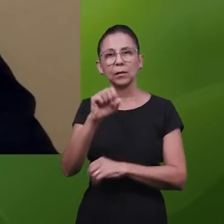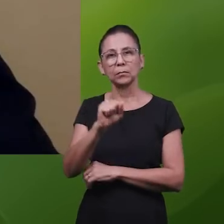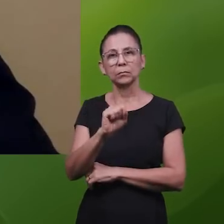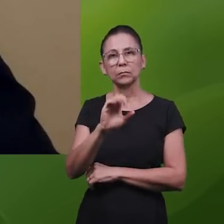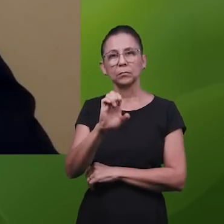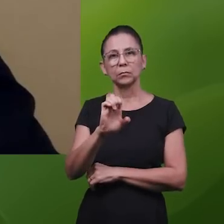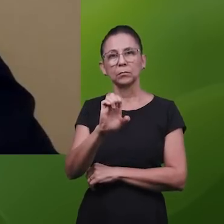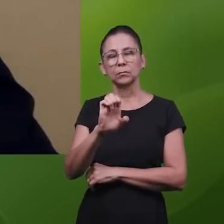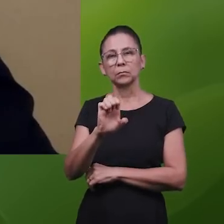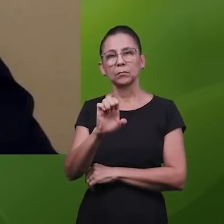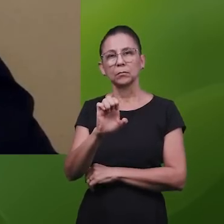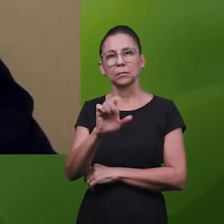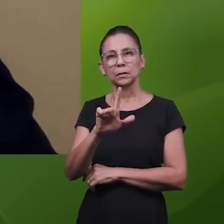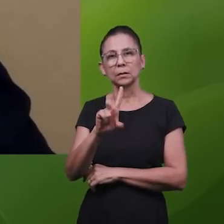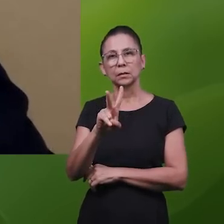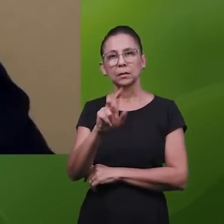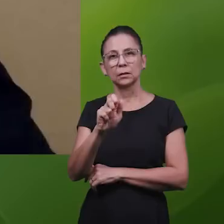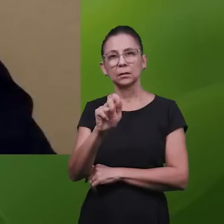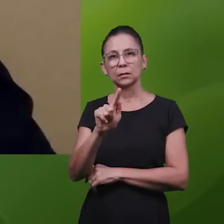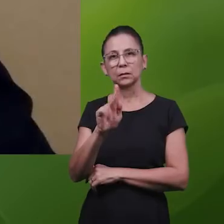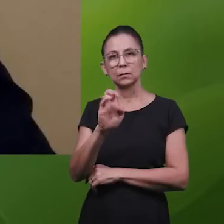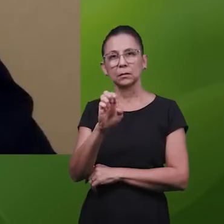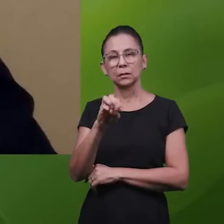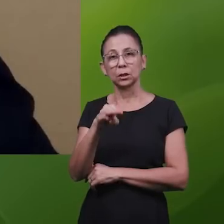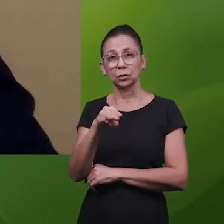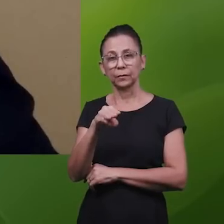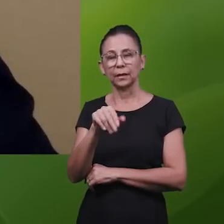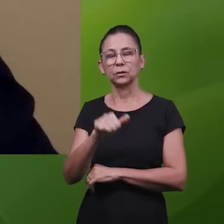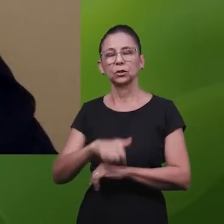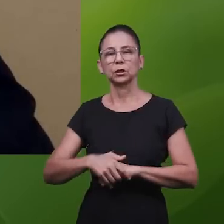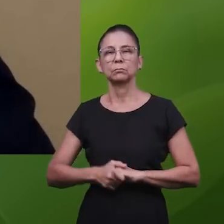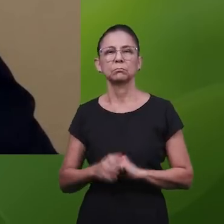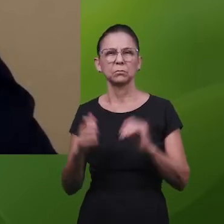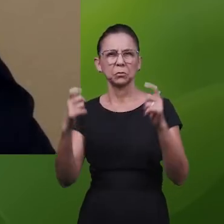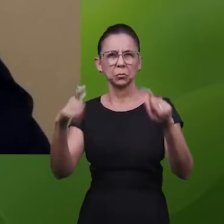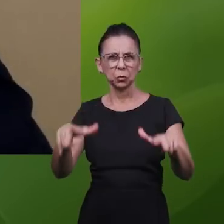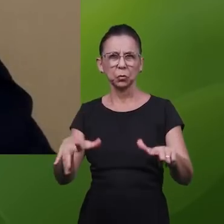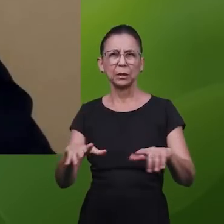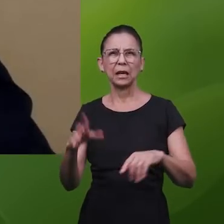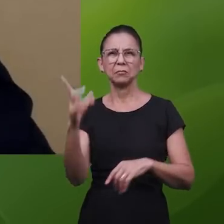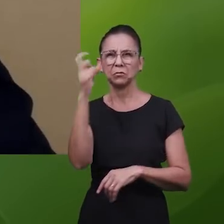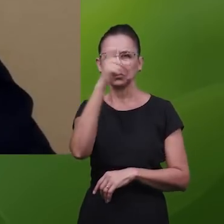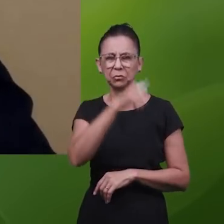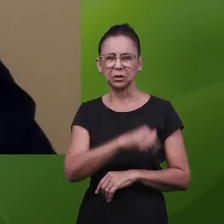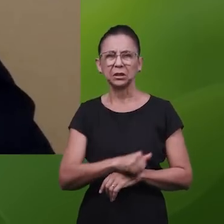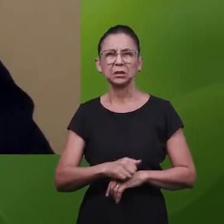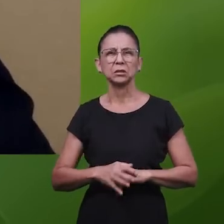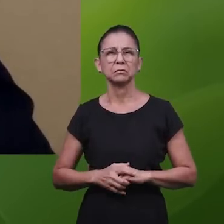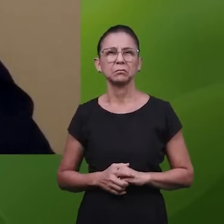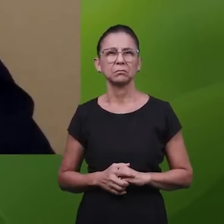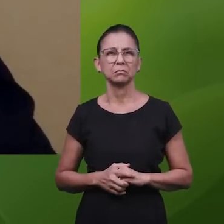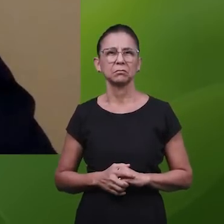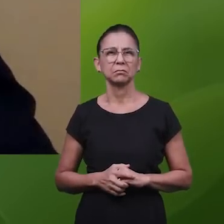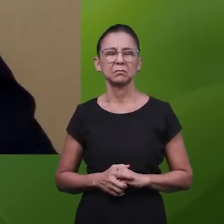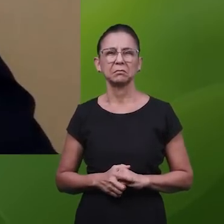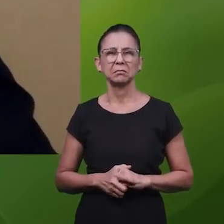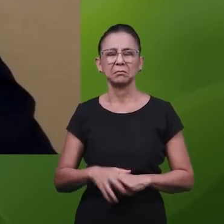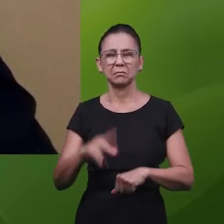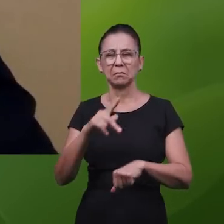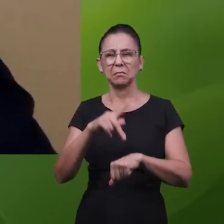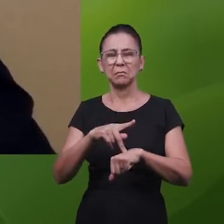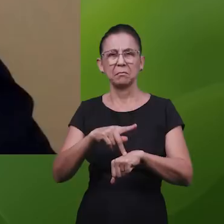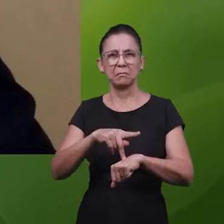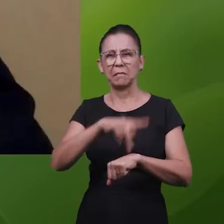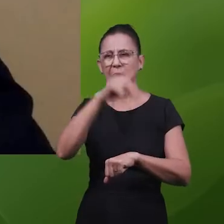aquele que, no seu pior estado, alguns sequer imaginavam que